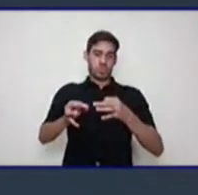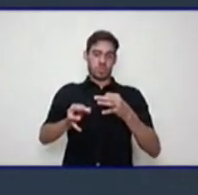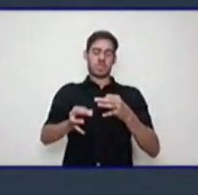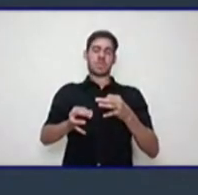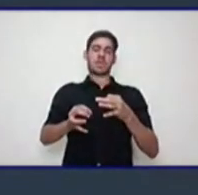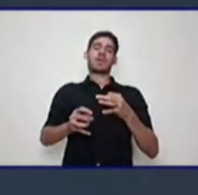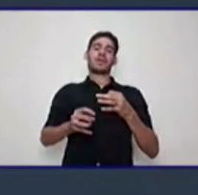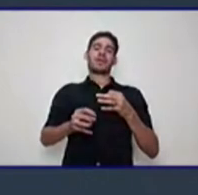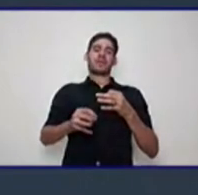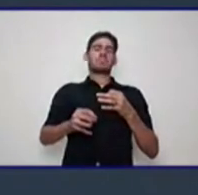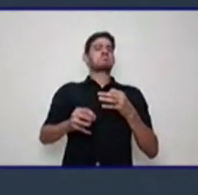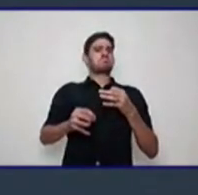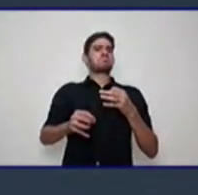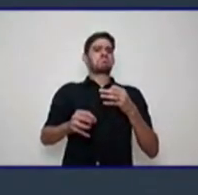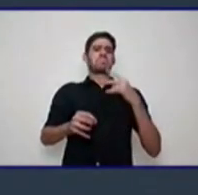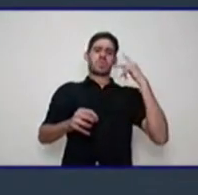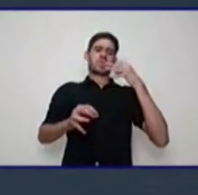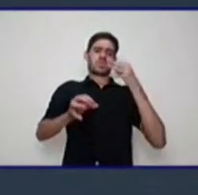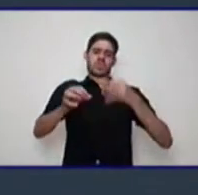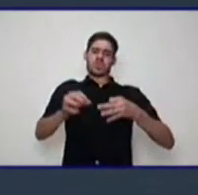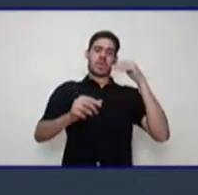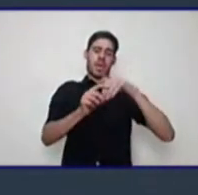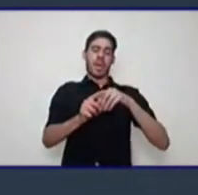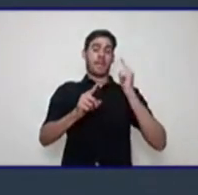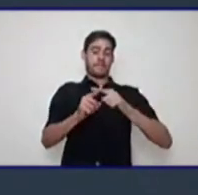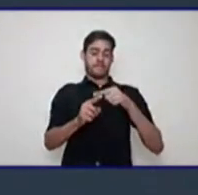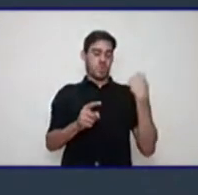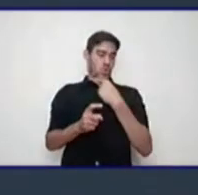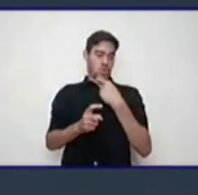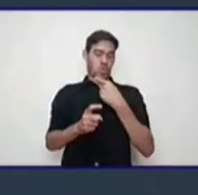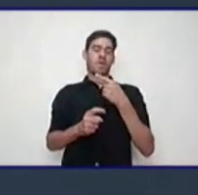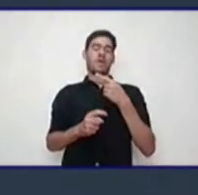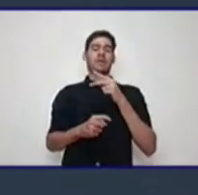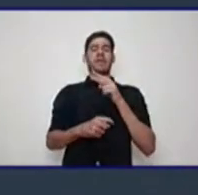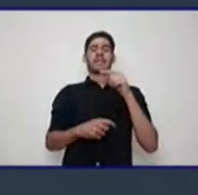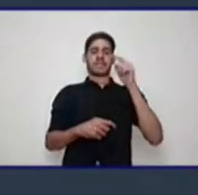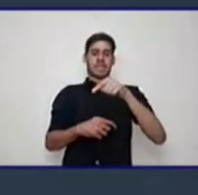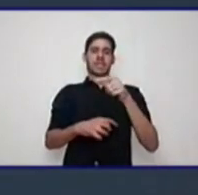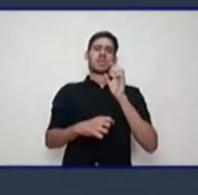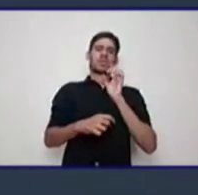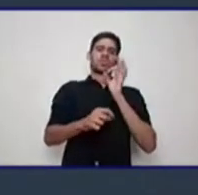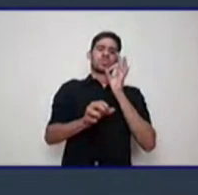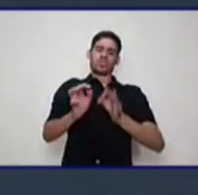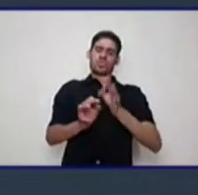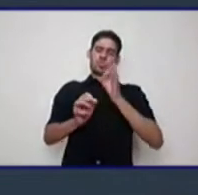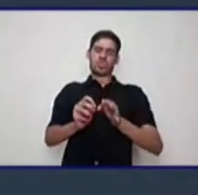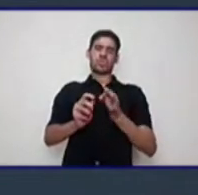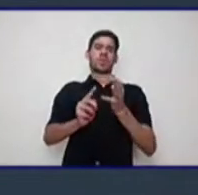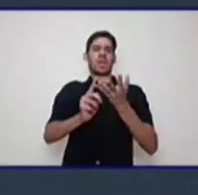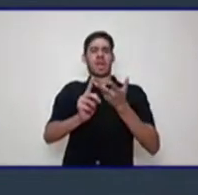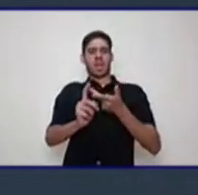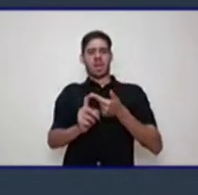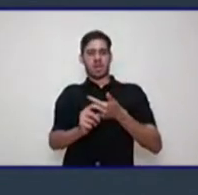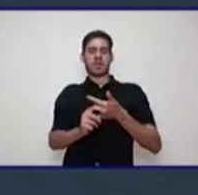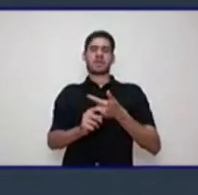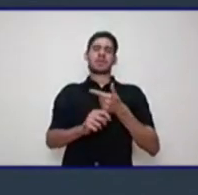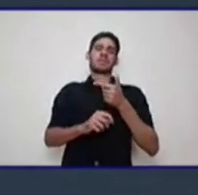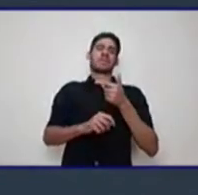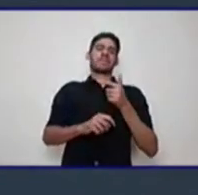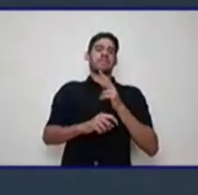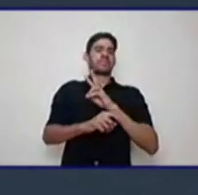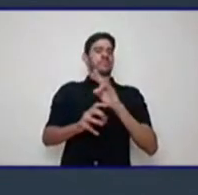judiciária eleitoral, porque nós vamos aqui ficar só julgando essa questão, vai ser um